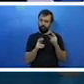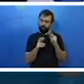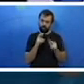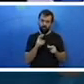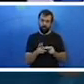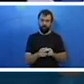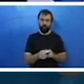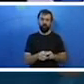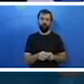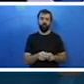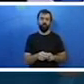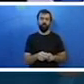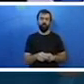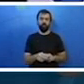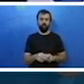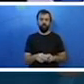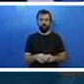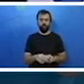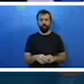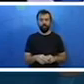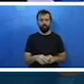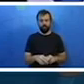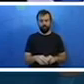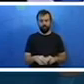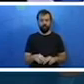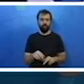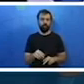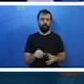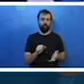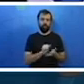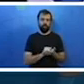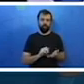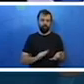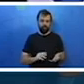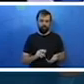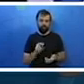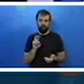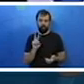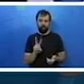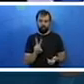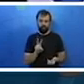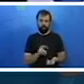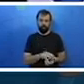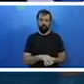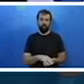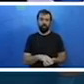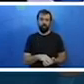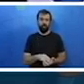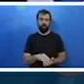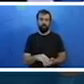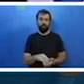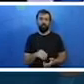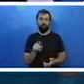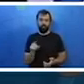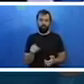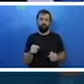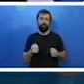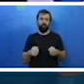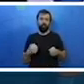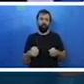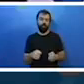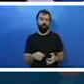Segue a dica. Segundo o projeto dos Inconfidentes, onde seria a nova capital? Está no